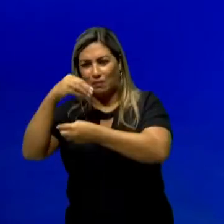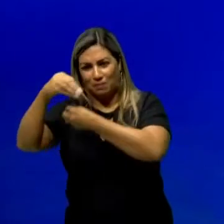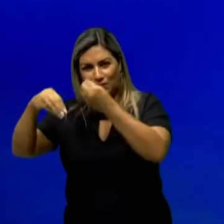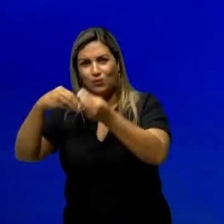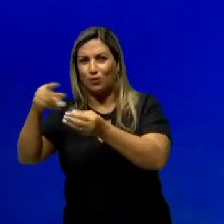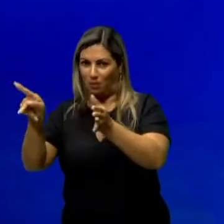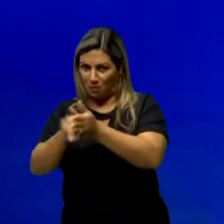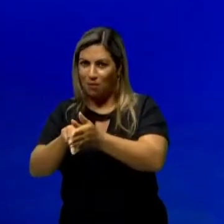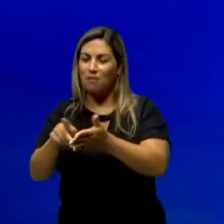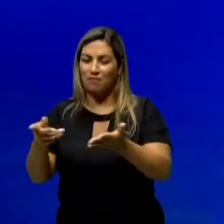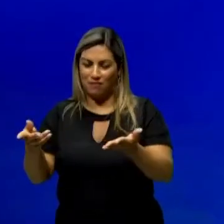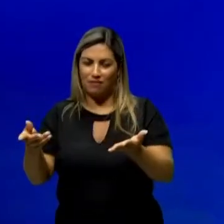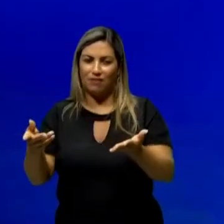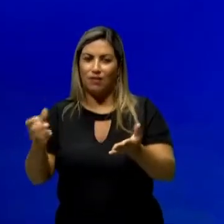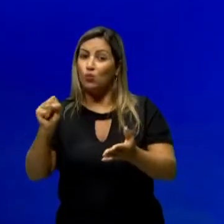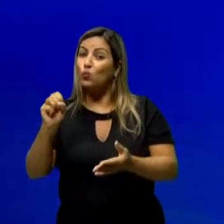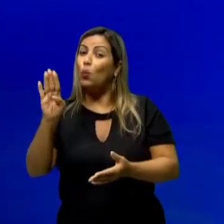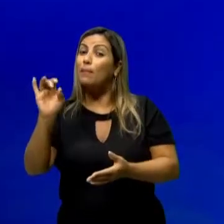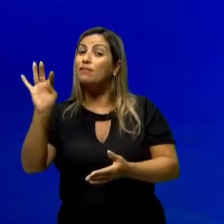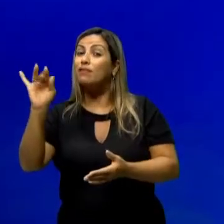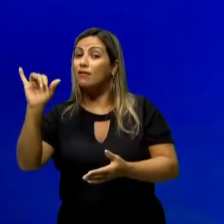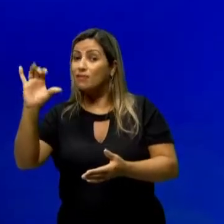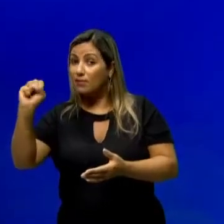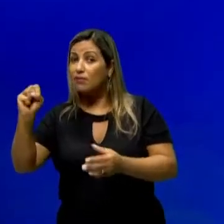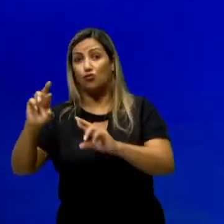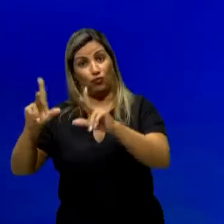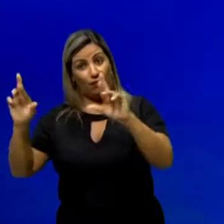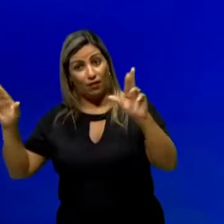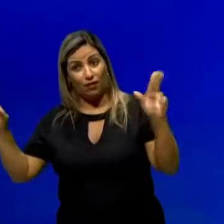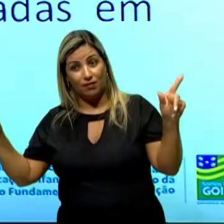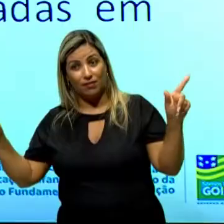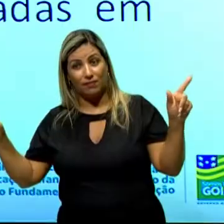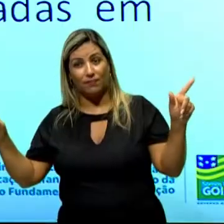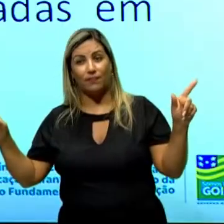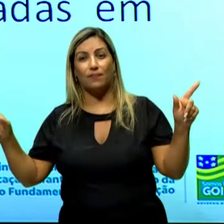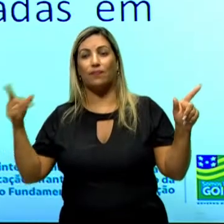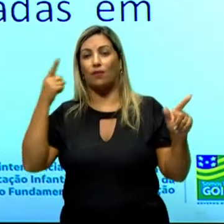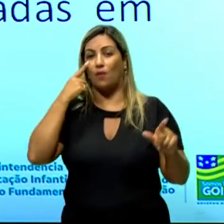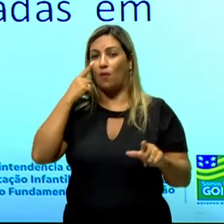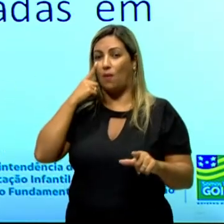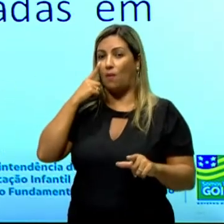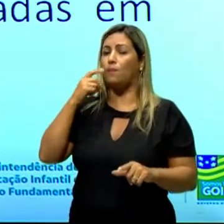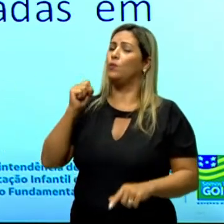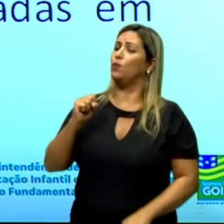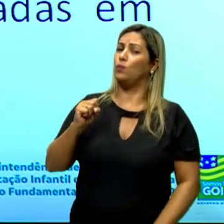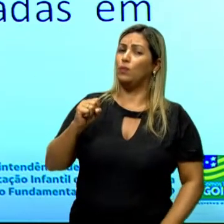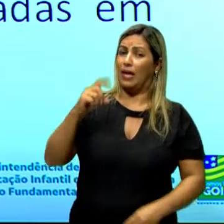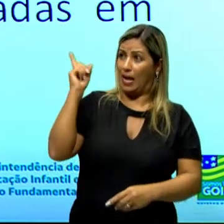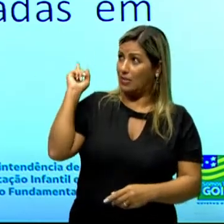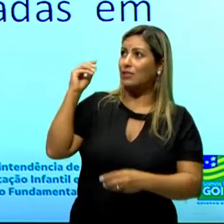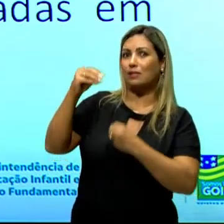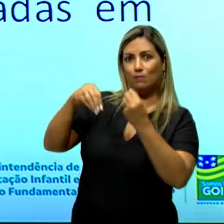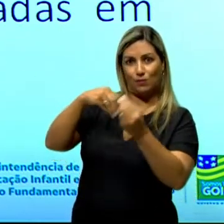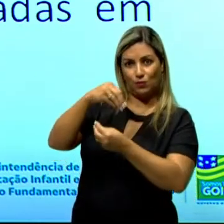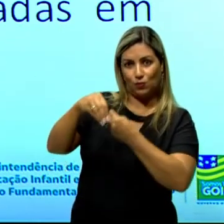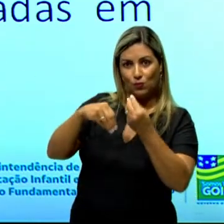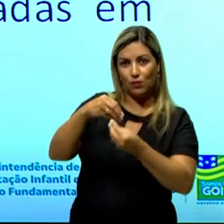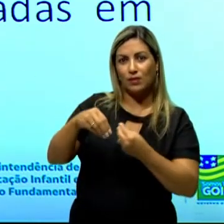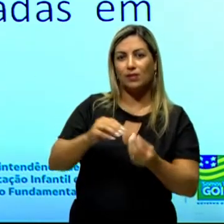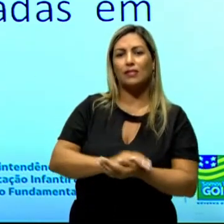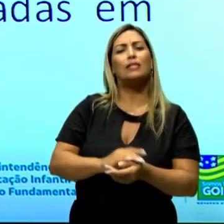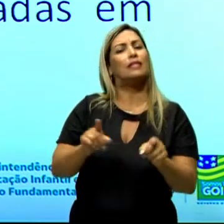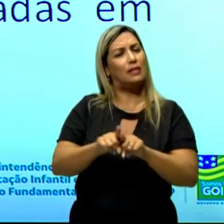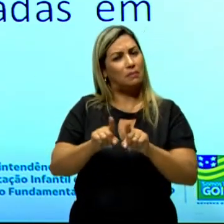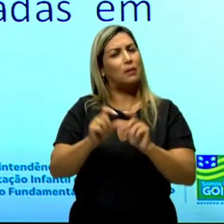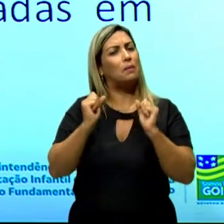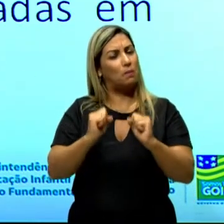mistura propriamente dita de substâncias diferentes. Vamos lá. Essas substâncias, ou melhor, essas misturas,